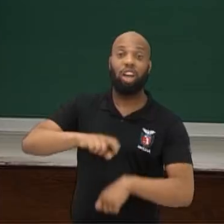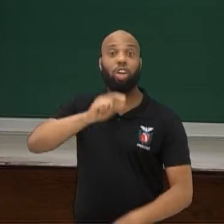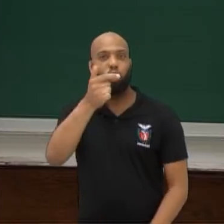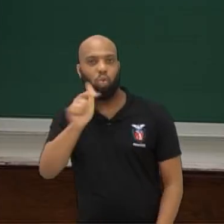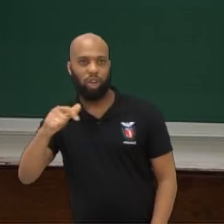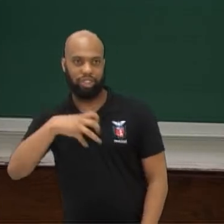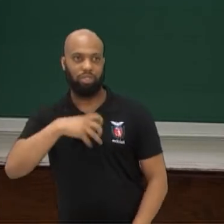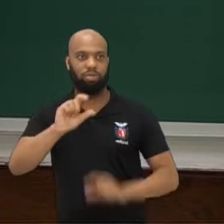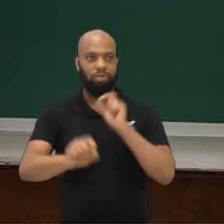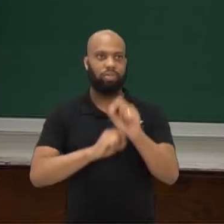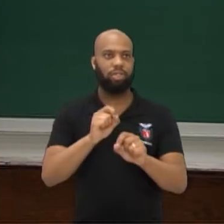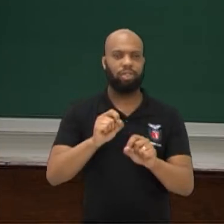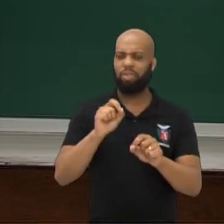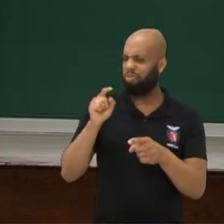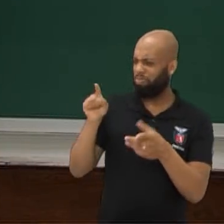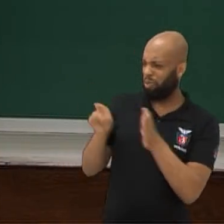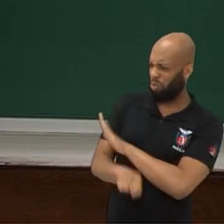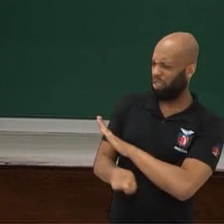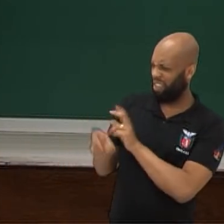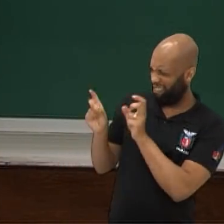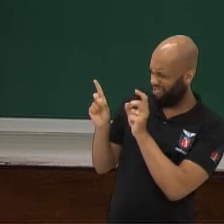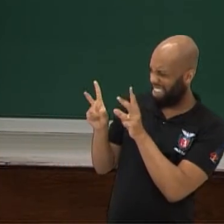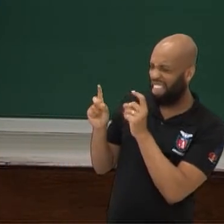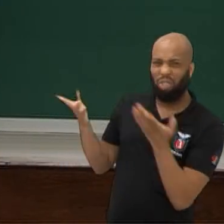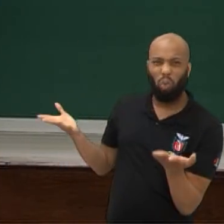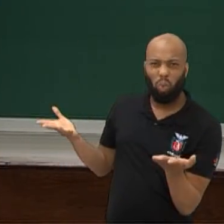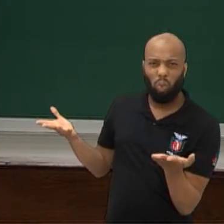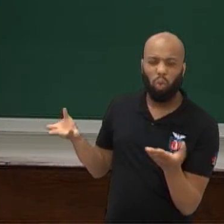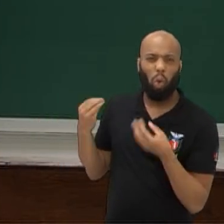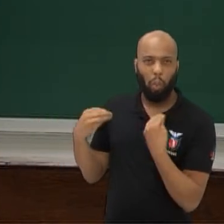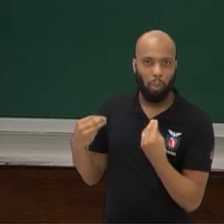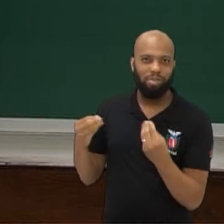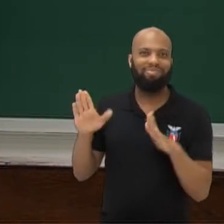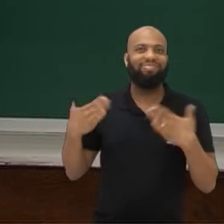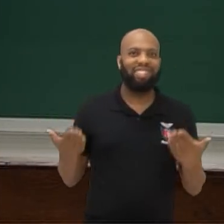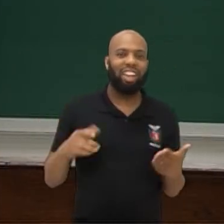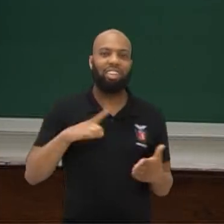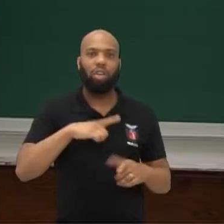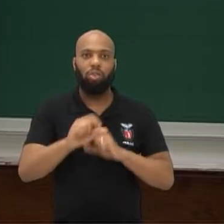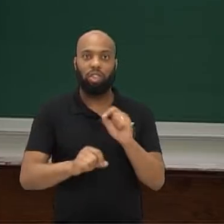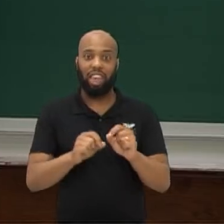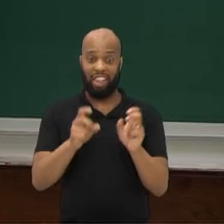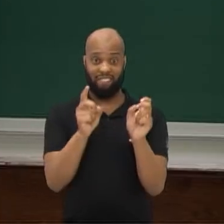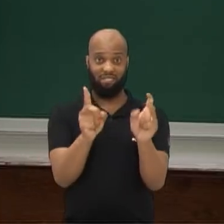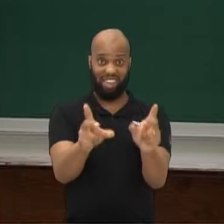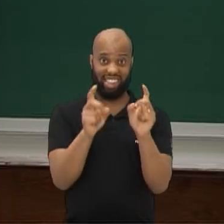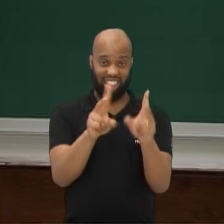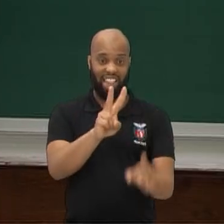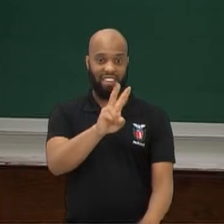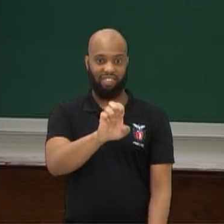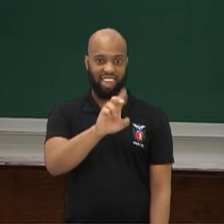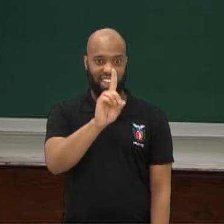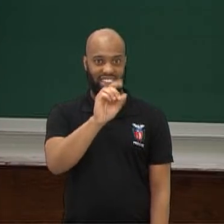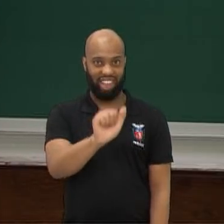outro, né? A pessoa pergunta, mas não está à venda, né? Então, quer dizer, venda no sentido de vender, né? Trocar